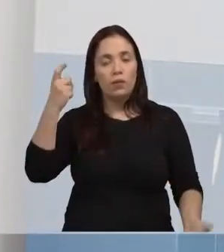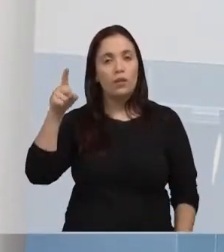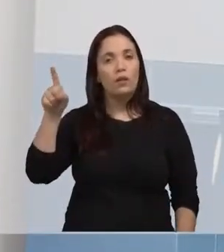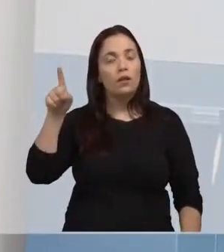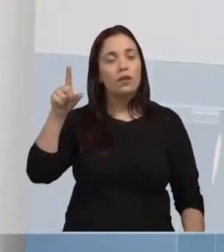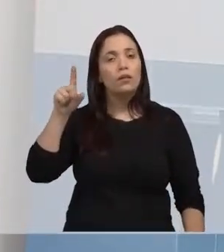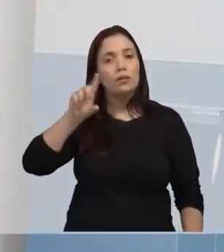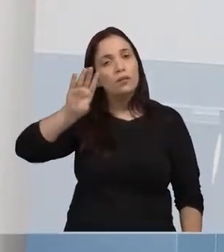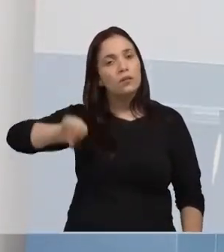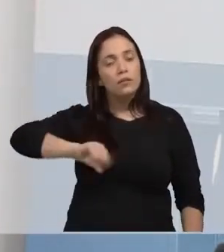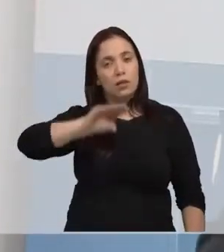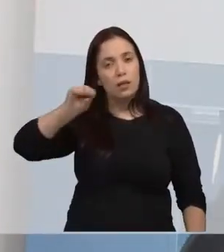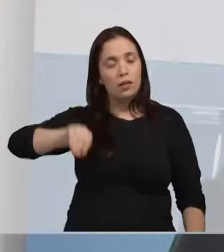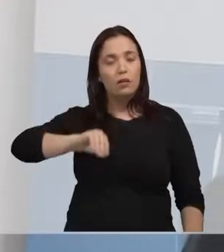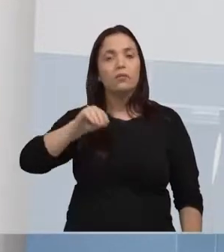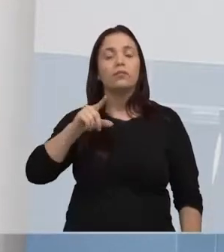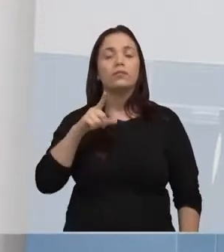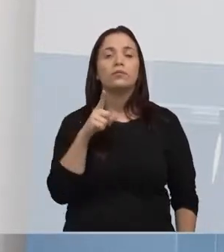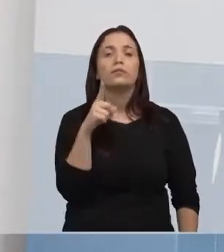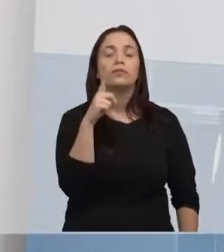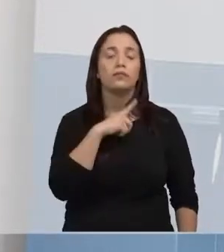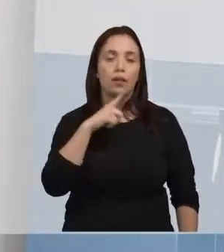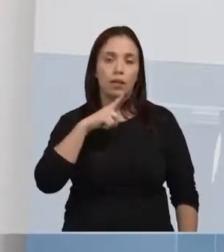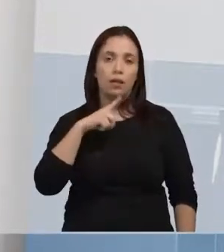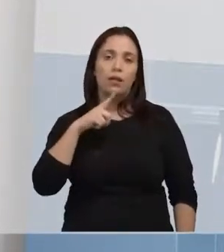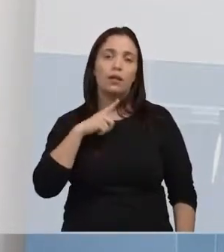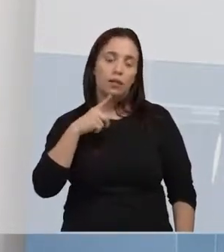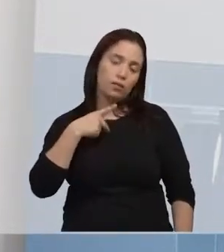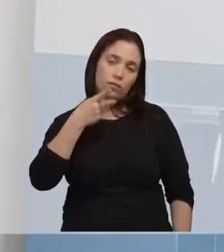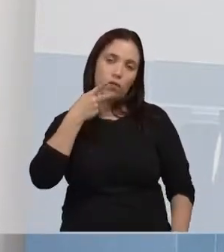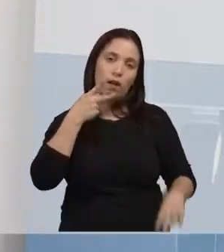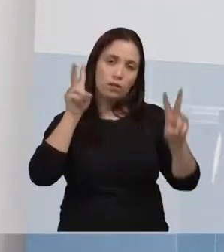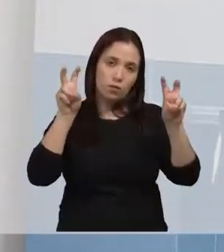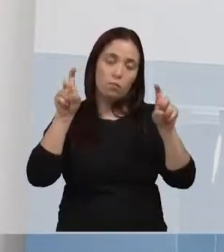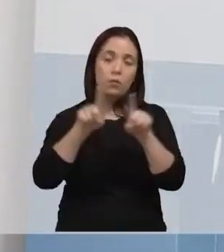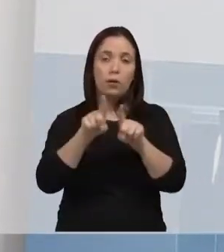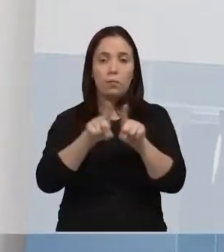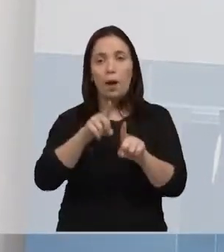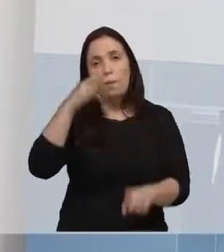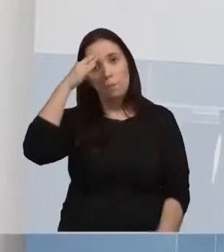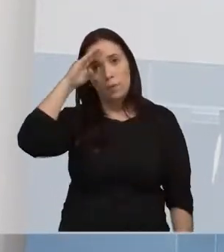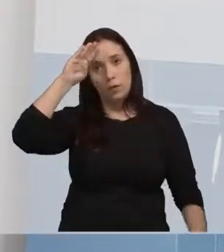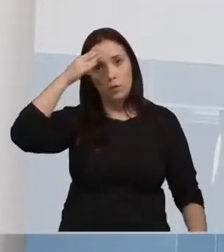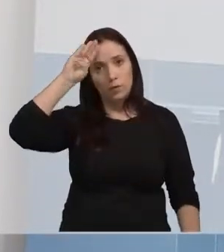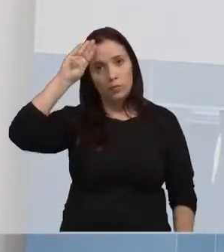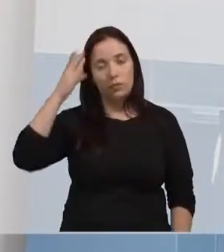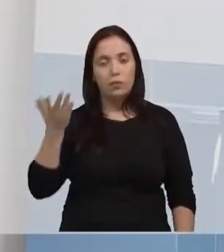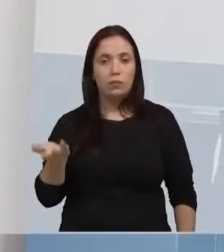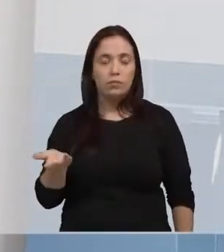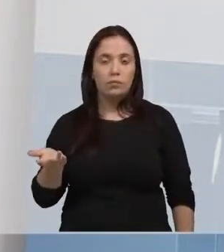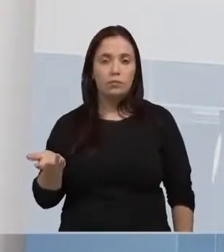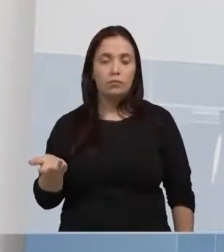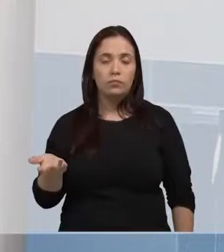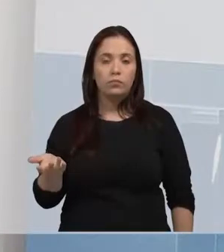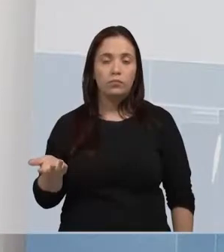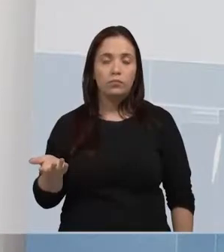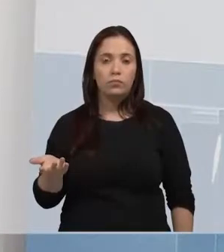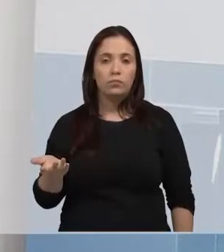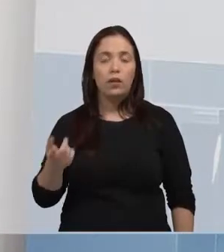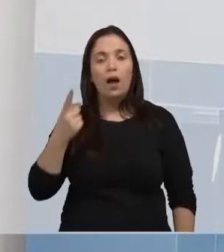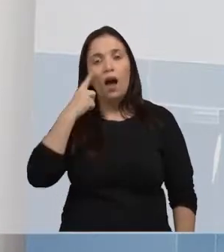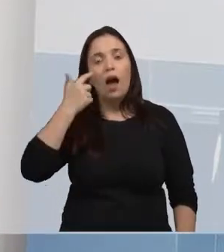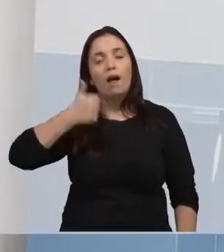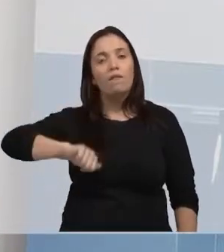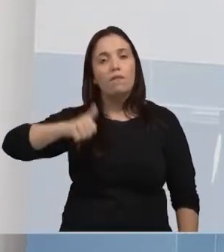ex-governador Ciro Gomes vamos falar mais da candidatura do Ciro e do Bolsonaro, e a gente